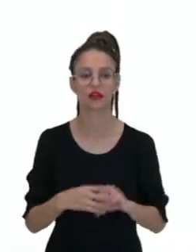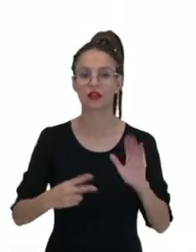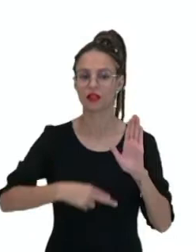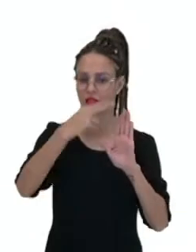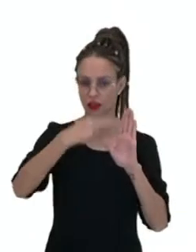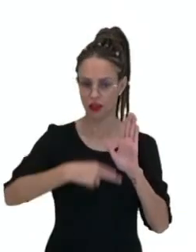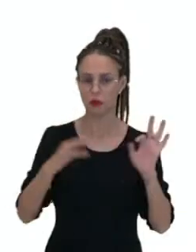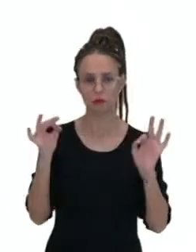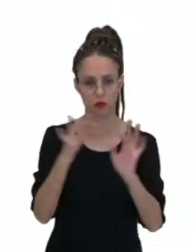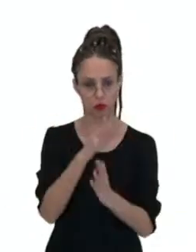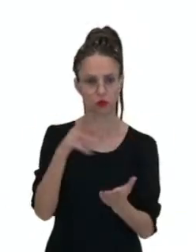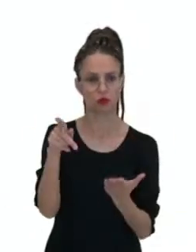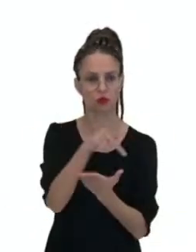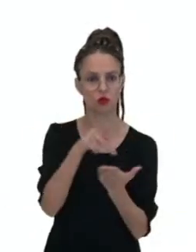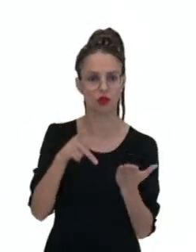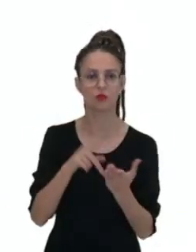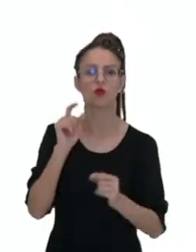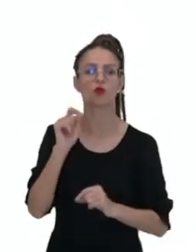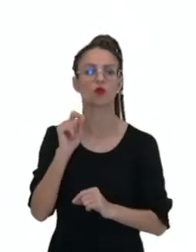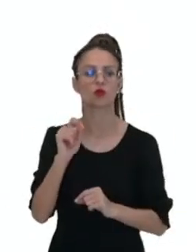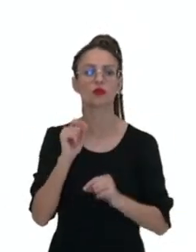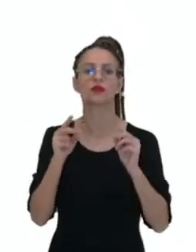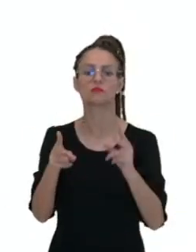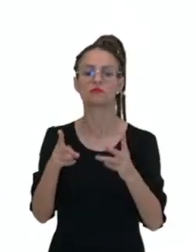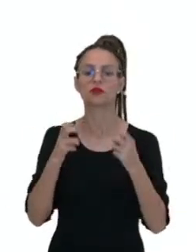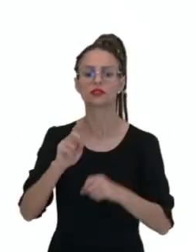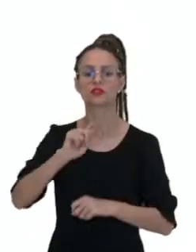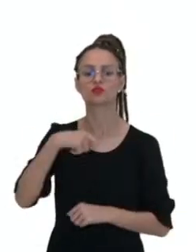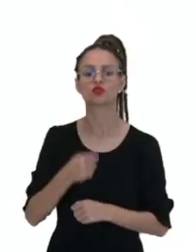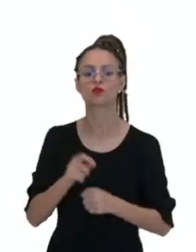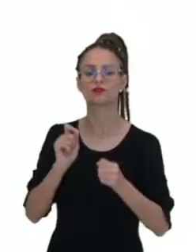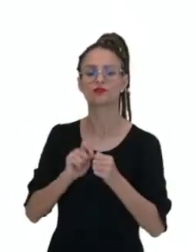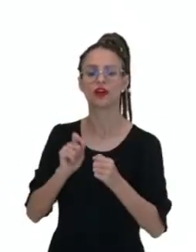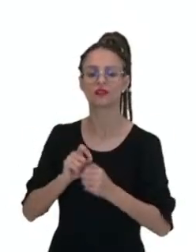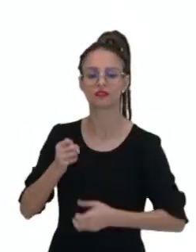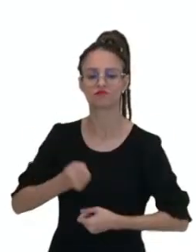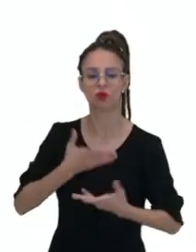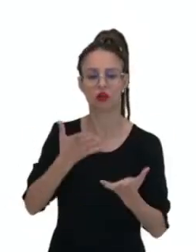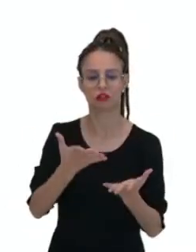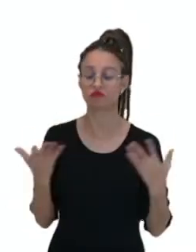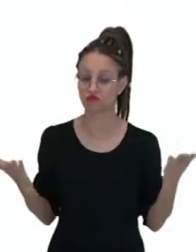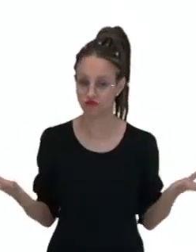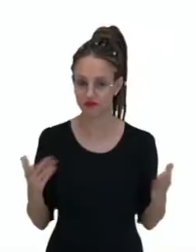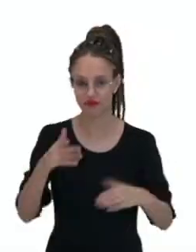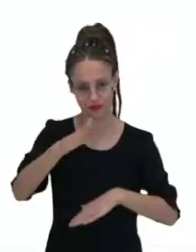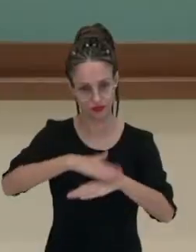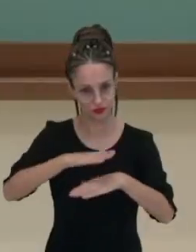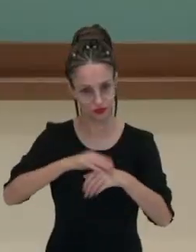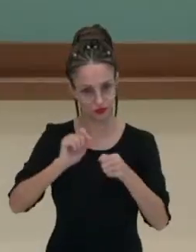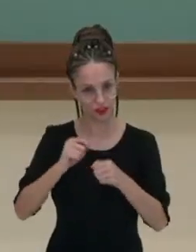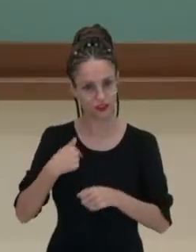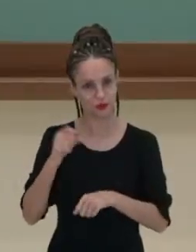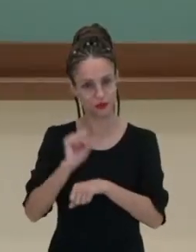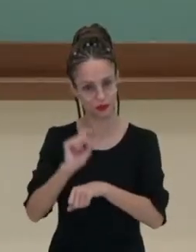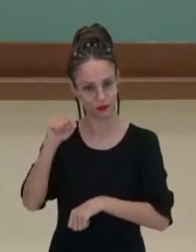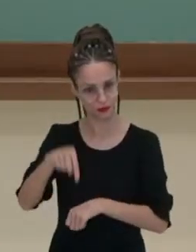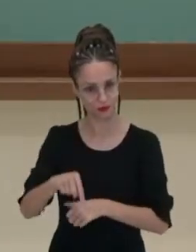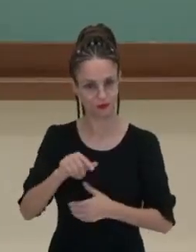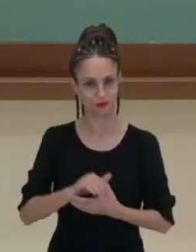esse poema. O que é possível perceber sobre o fazer poético? Faz aí, que eu te aguardo aqui.